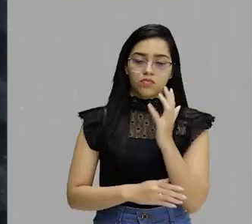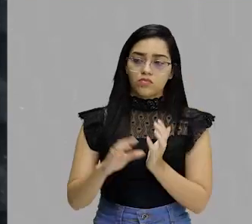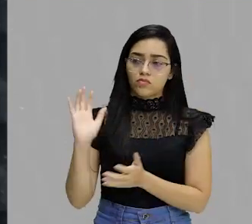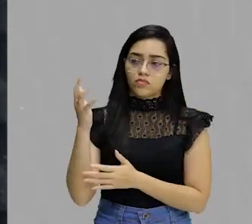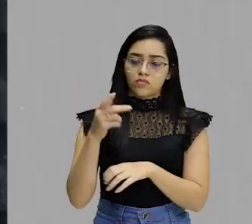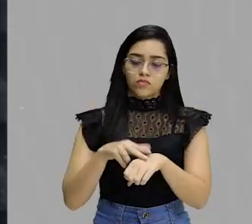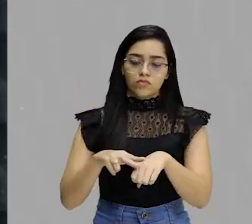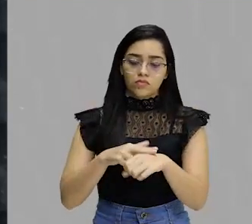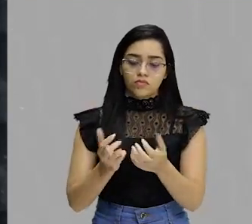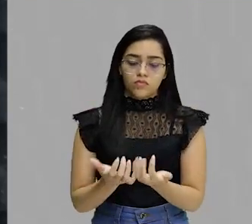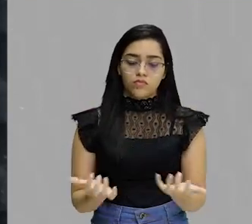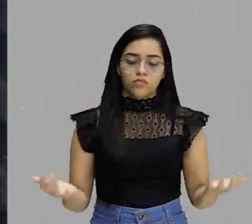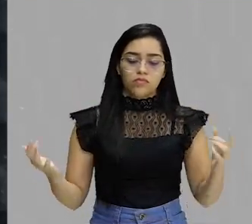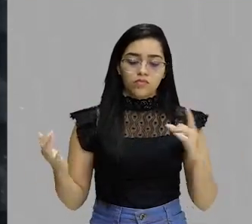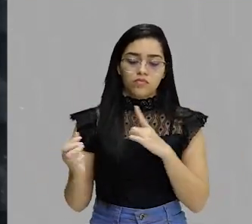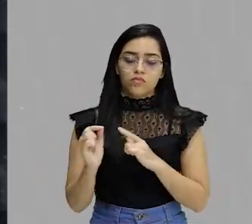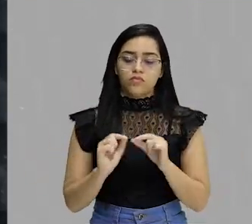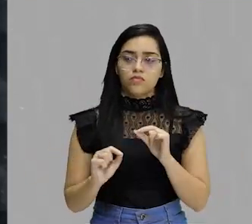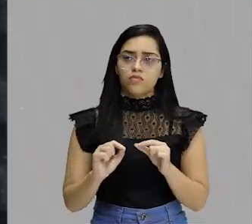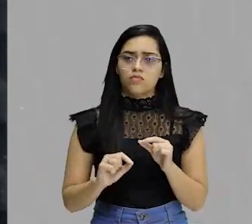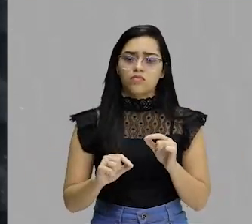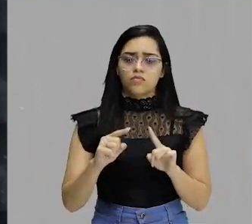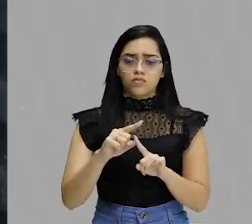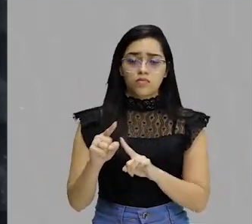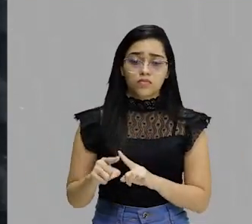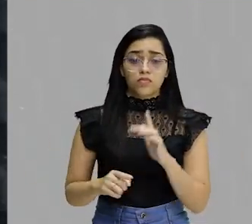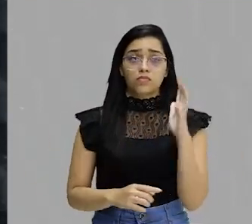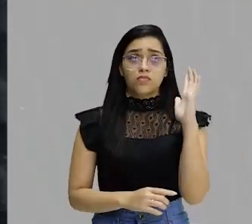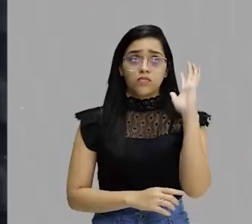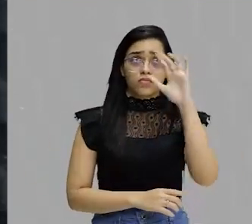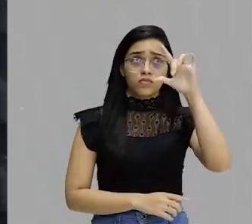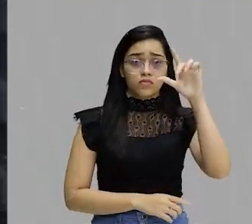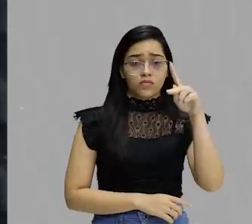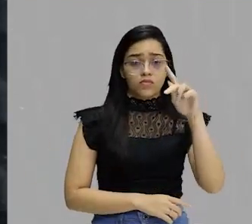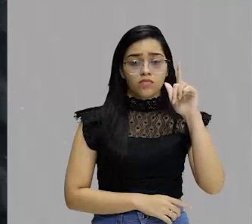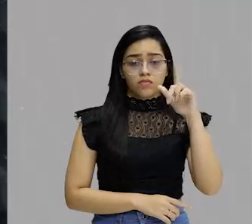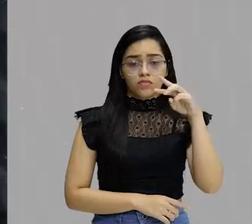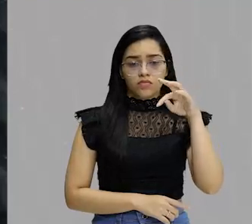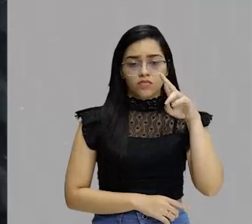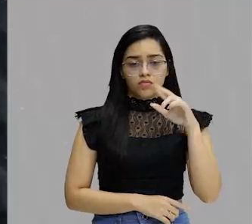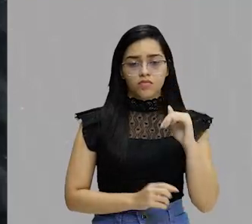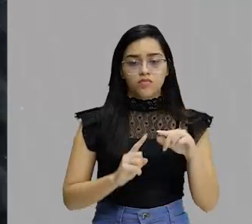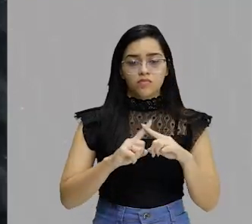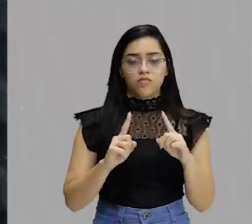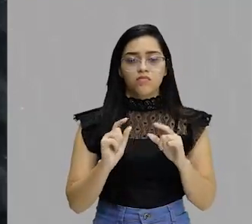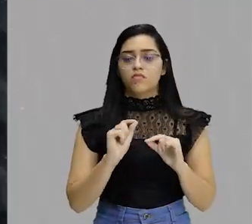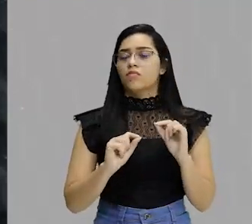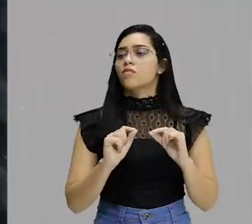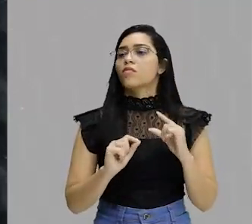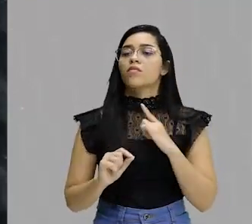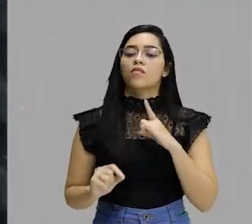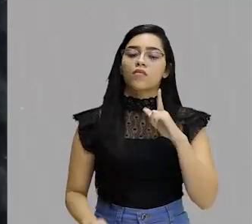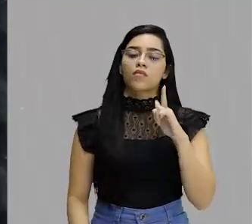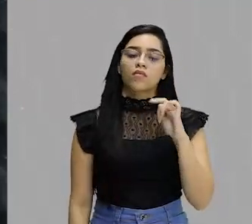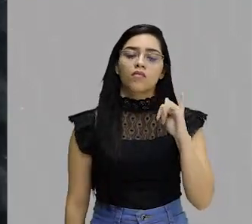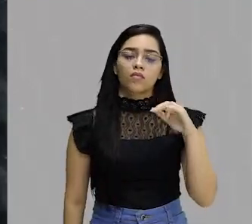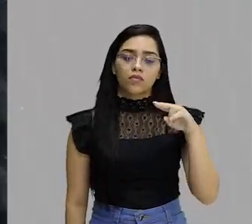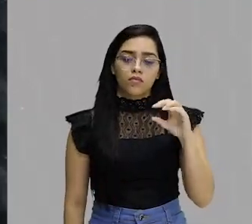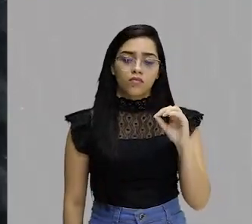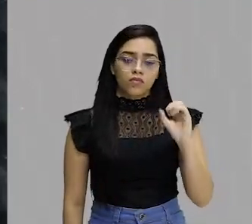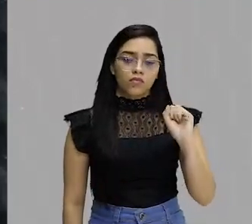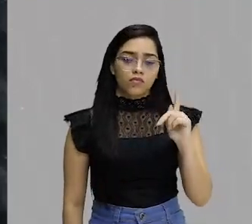aí disse que ela é um tipo de palmeira. Na verdade, ela é uma palmeira, só que ela é, na verdade, uma